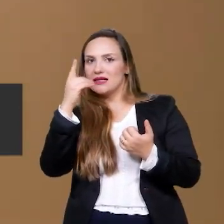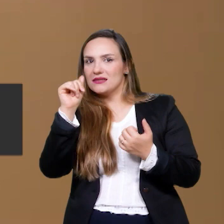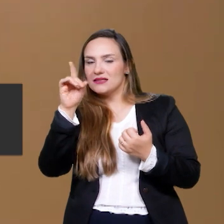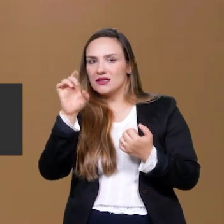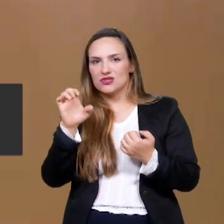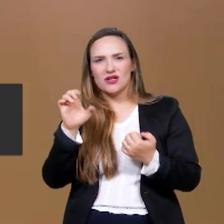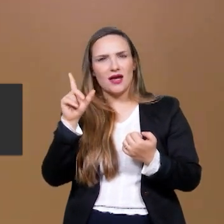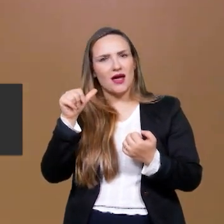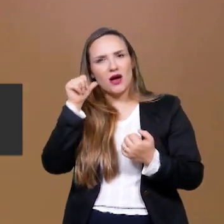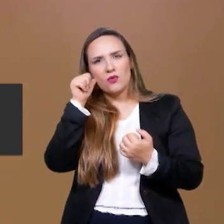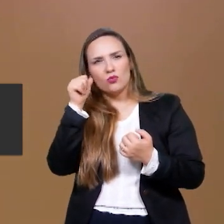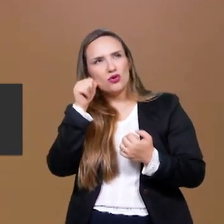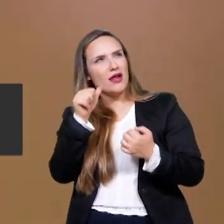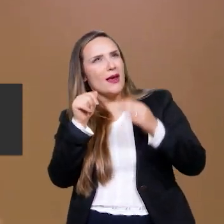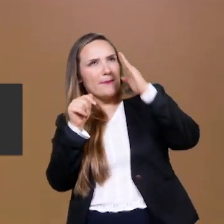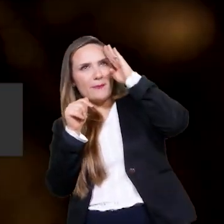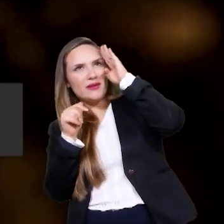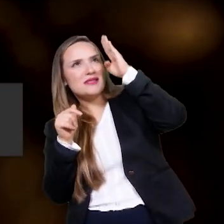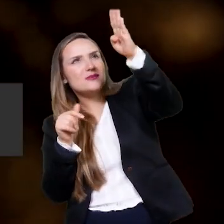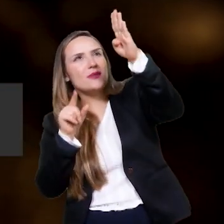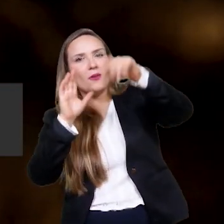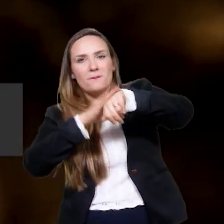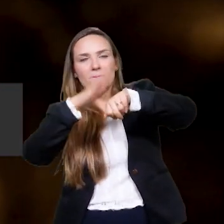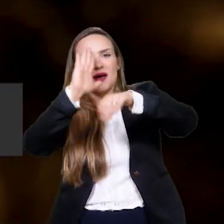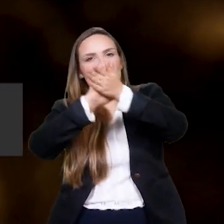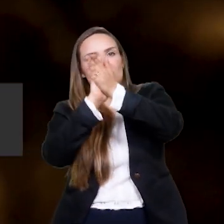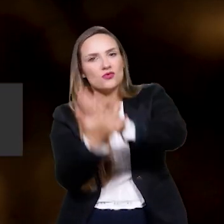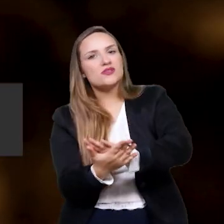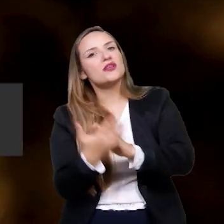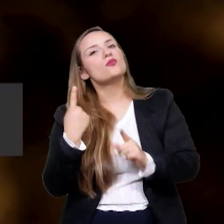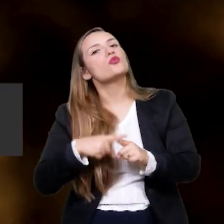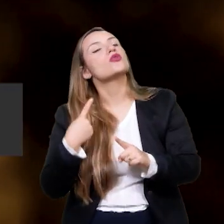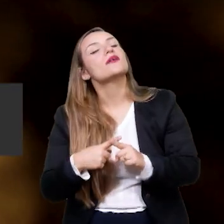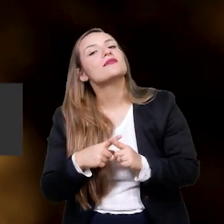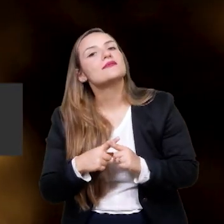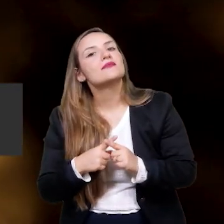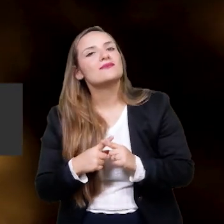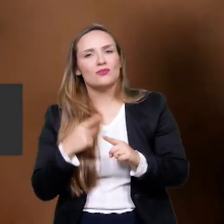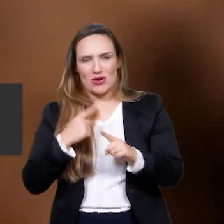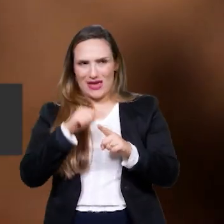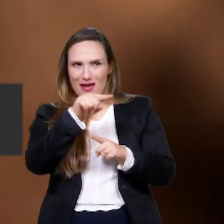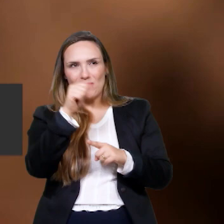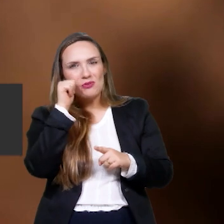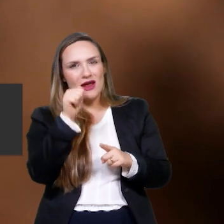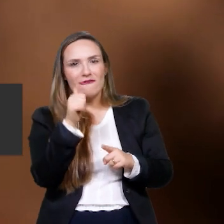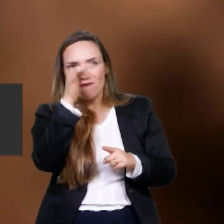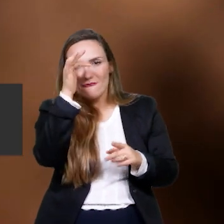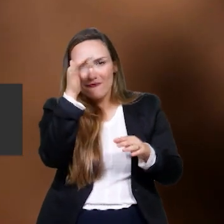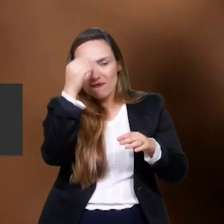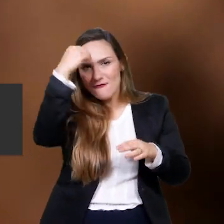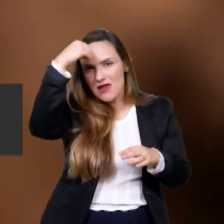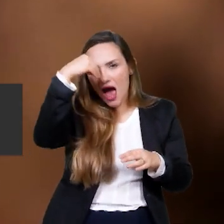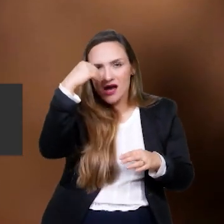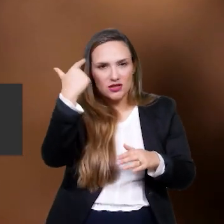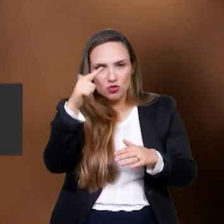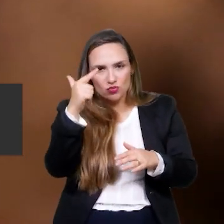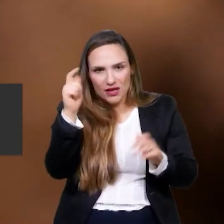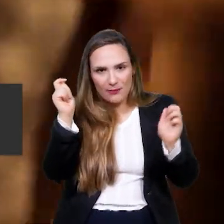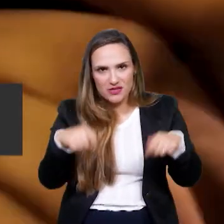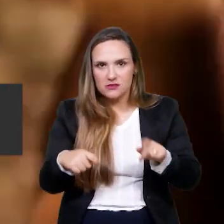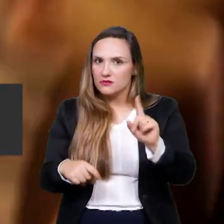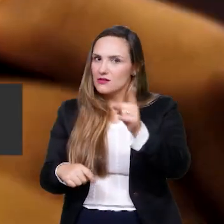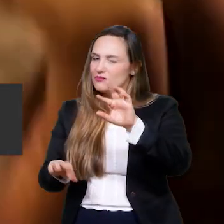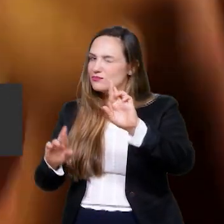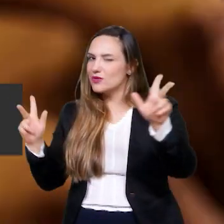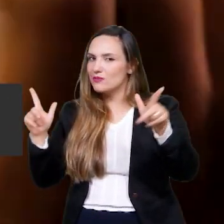da pirâmide, não é porque ela não tem uma capacidade intelectual de estar no topo, e sim por uma questão